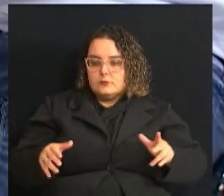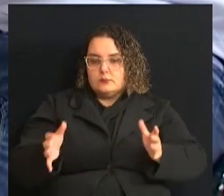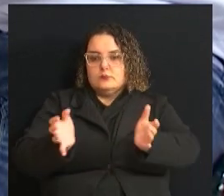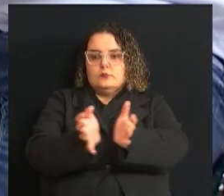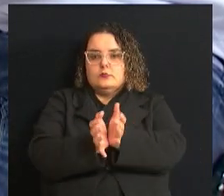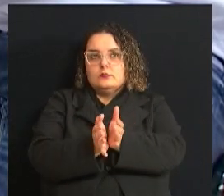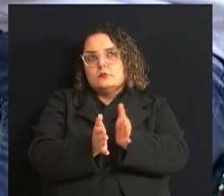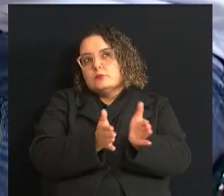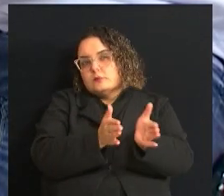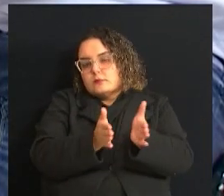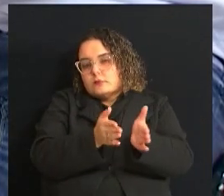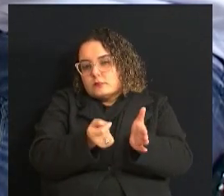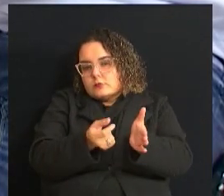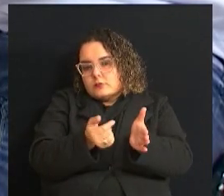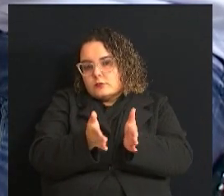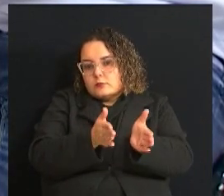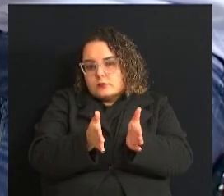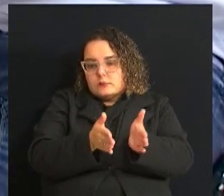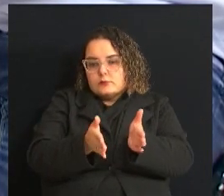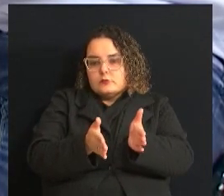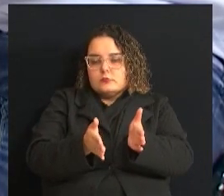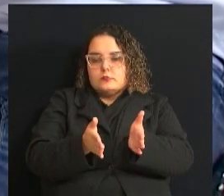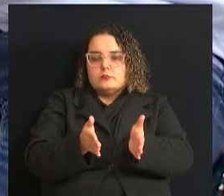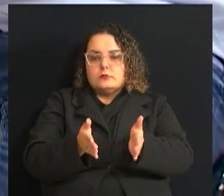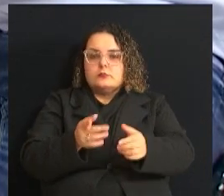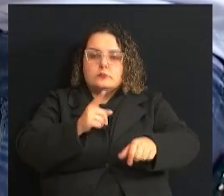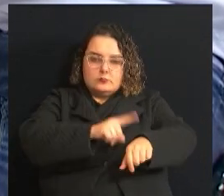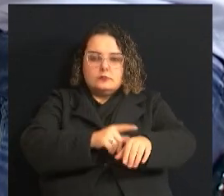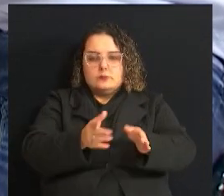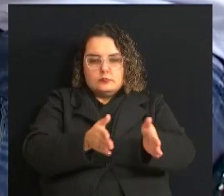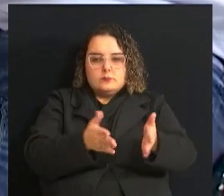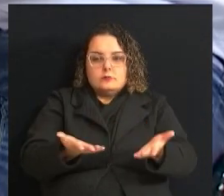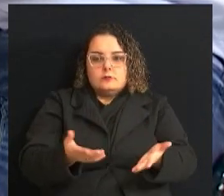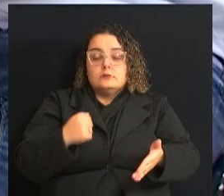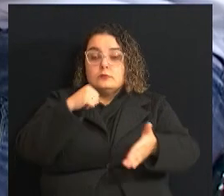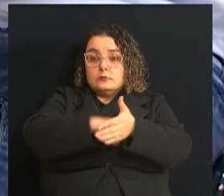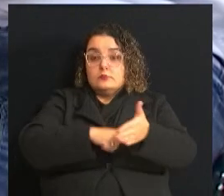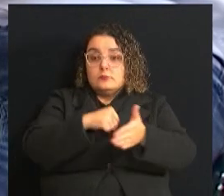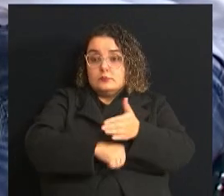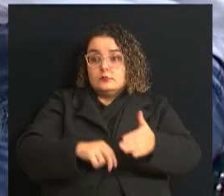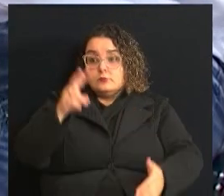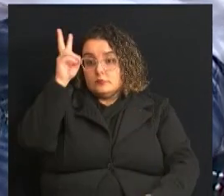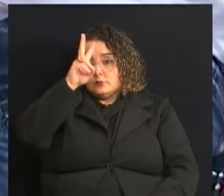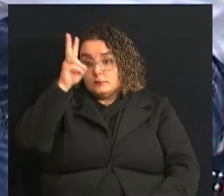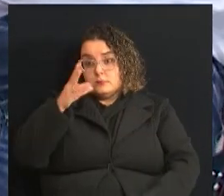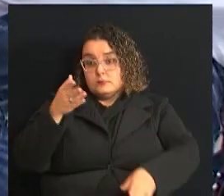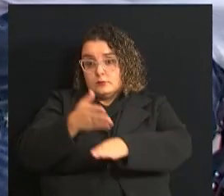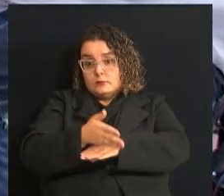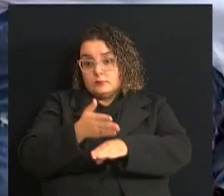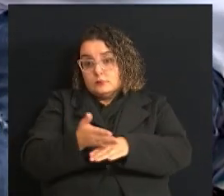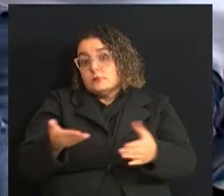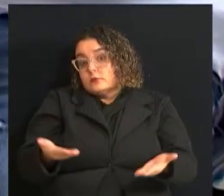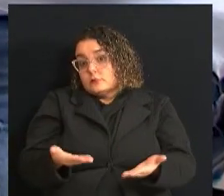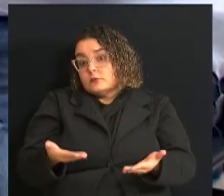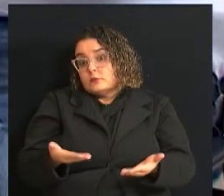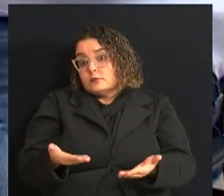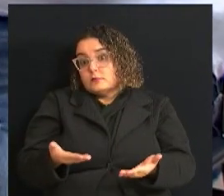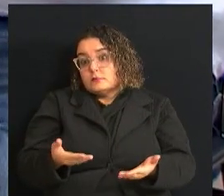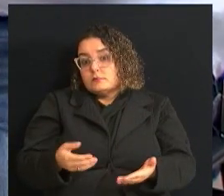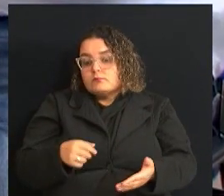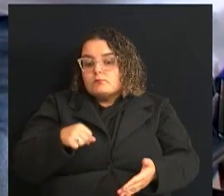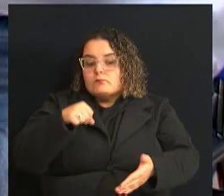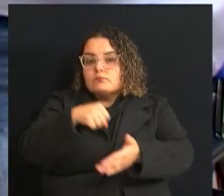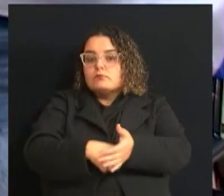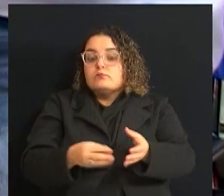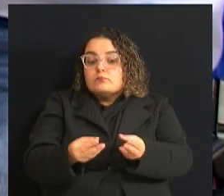recentemente. Então, a gente está nessa perspectiva de luta histórica, né, pelo acesso e hoje muito reivindicando a